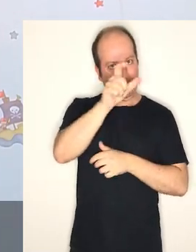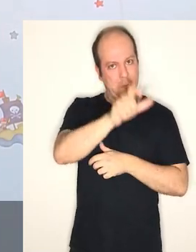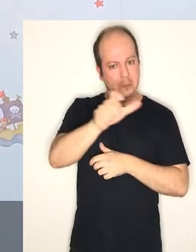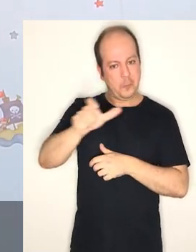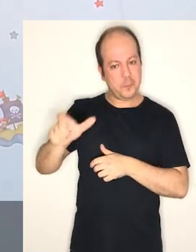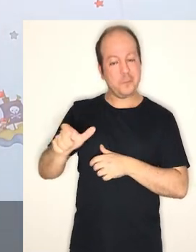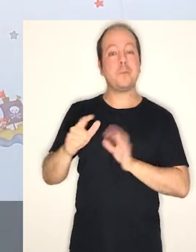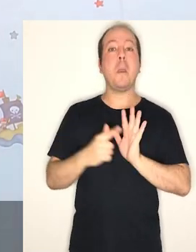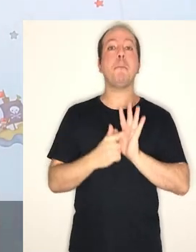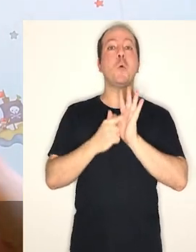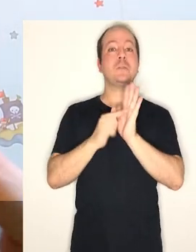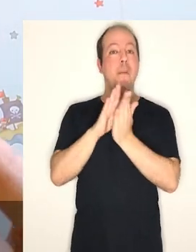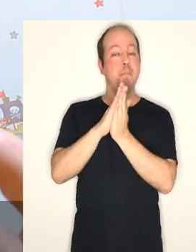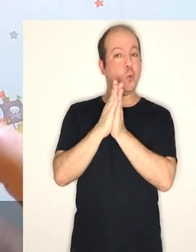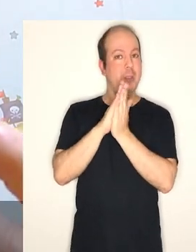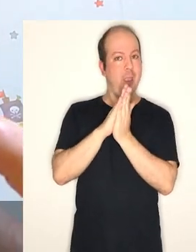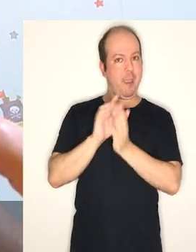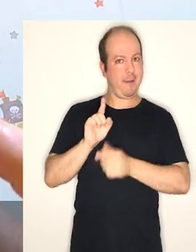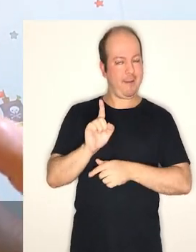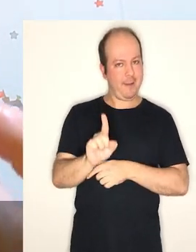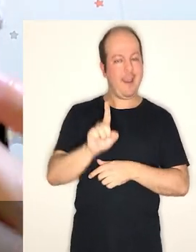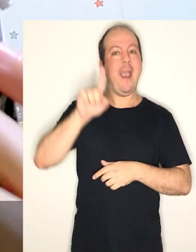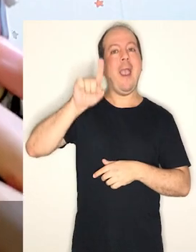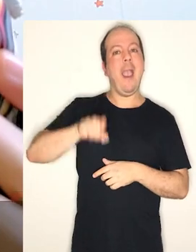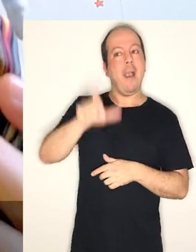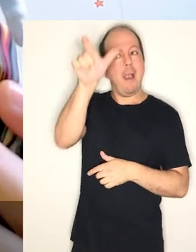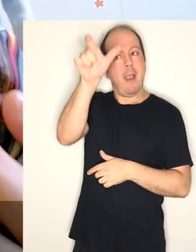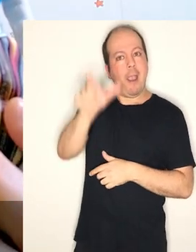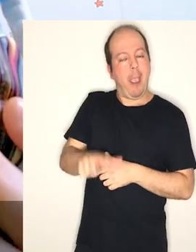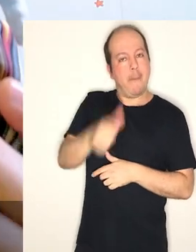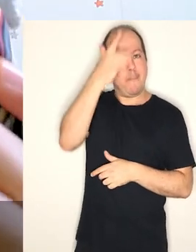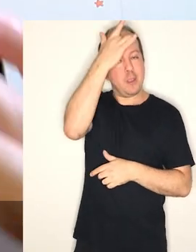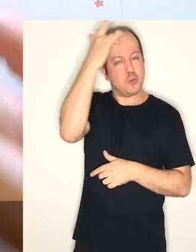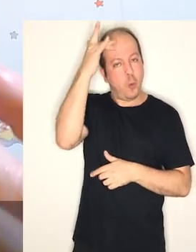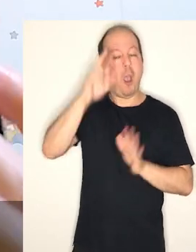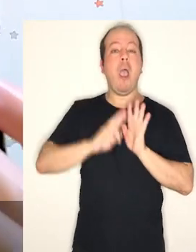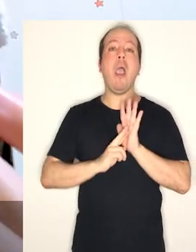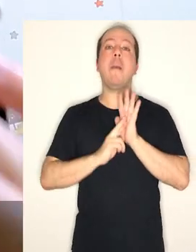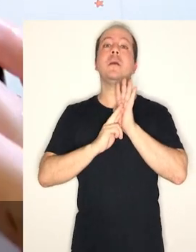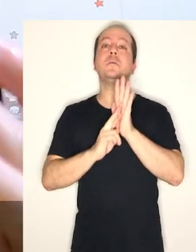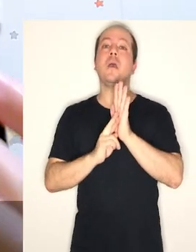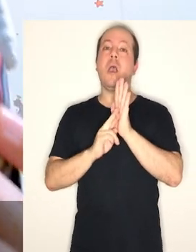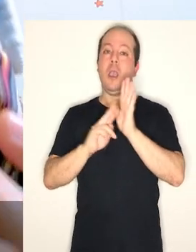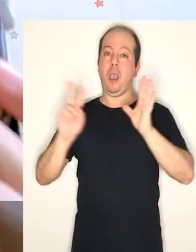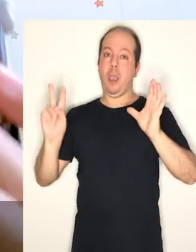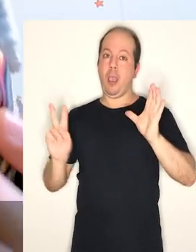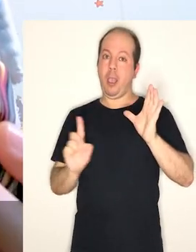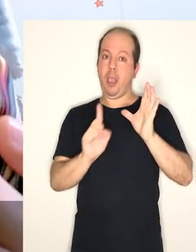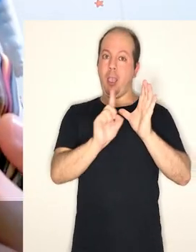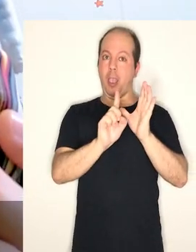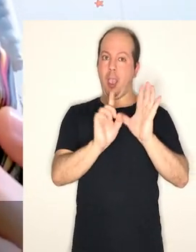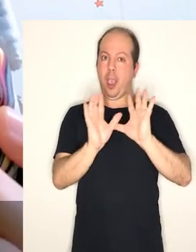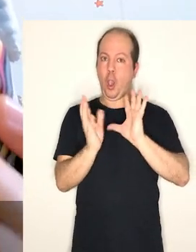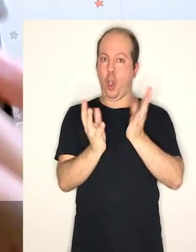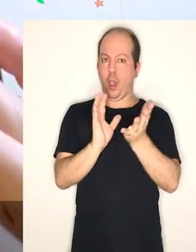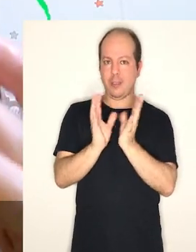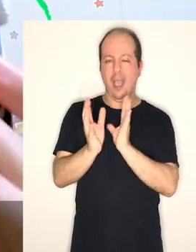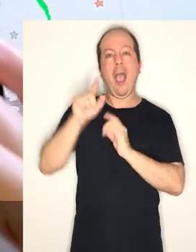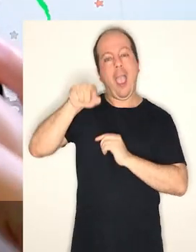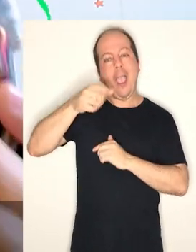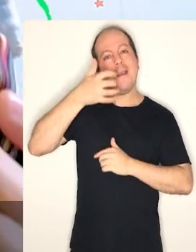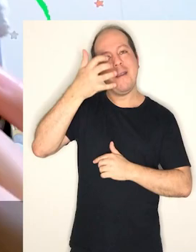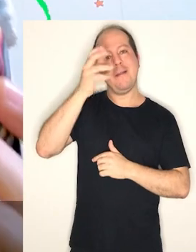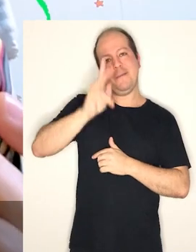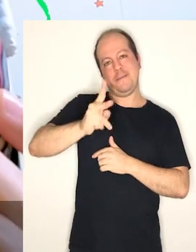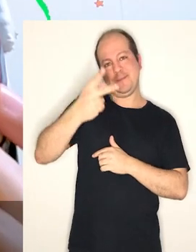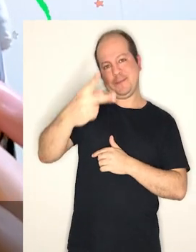E quando eu mostrar essa boneca, é alguém representando alguém no centro da roda. Aí é